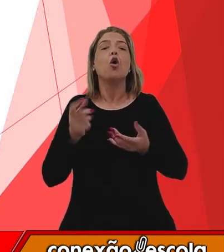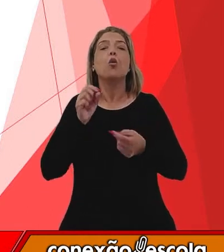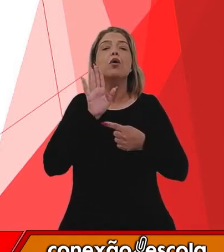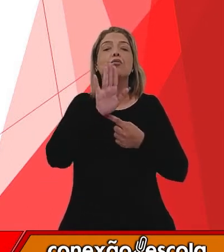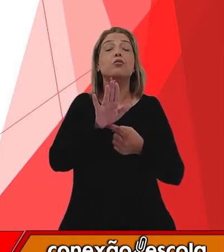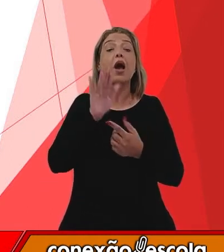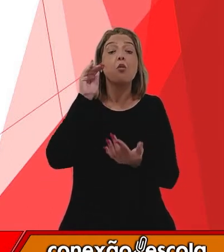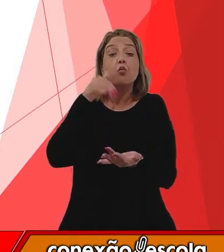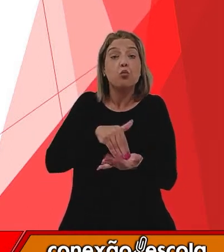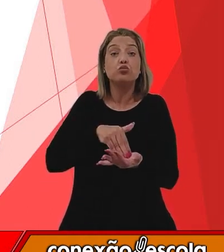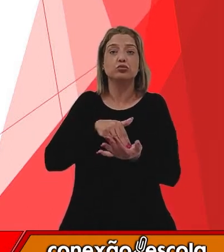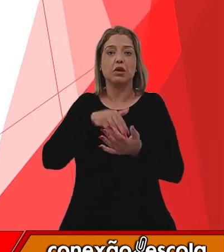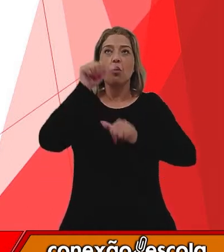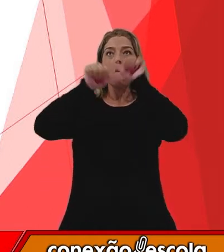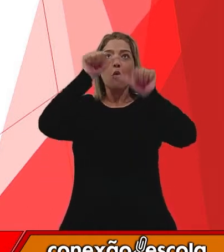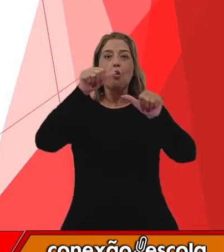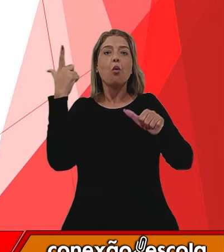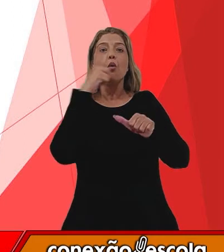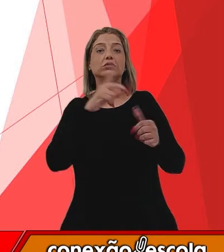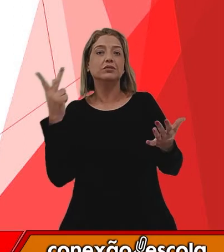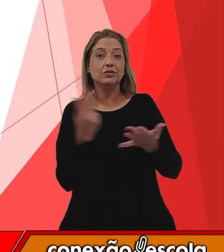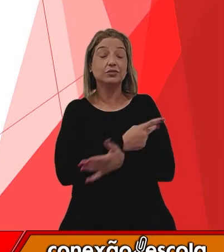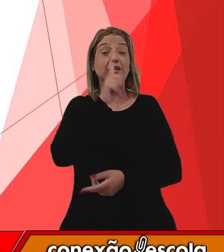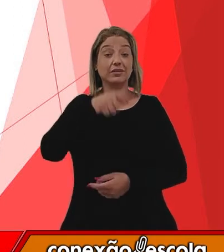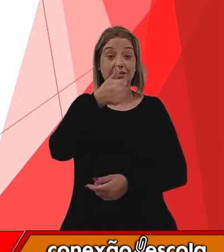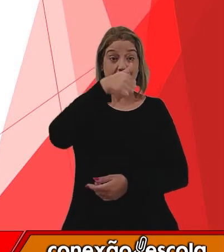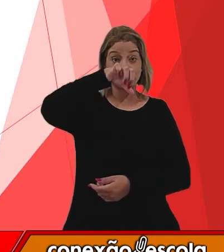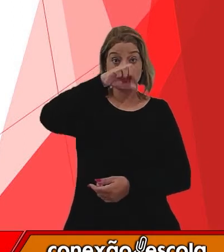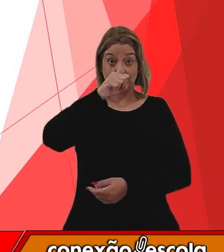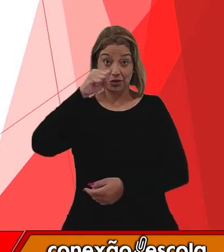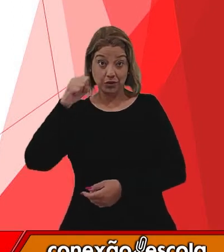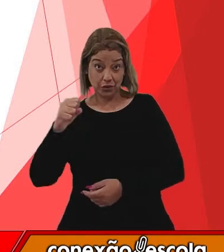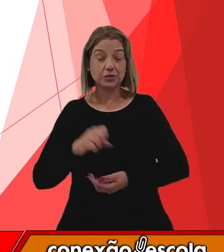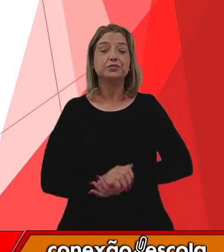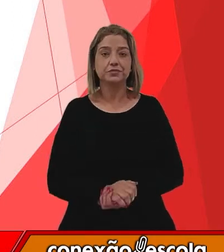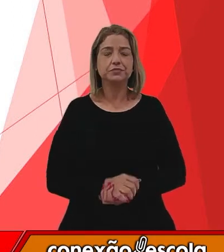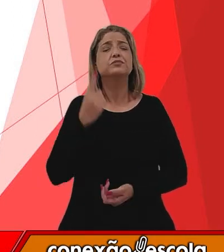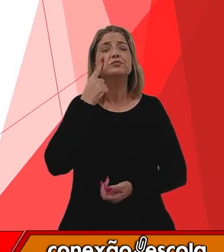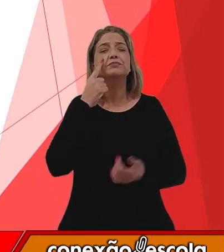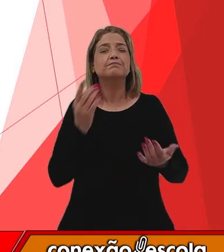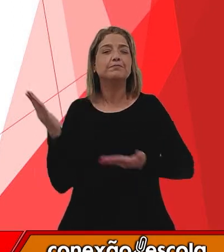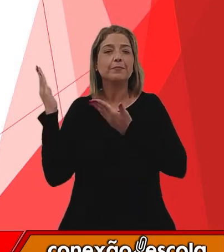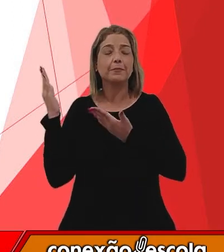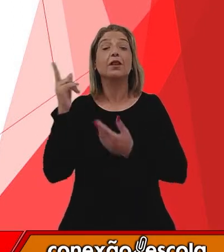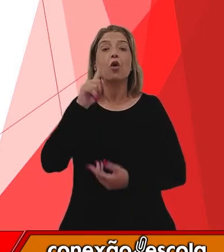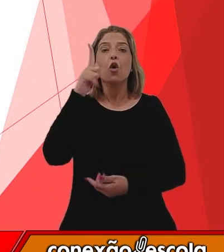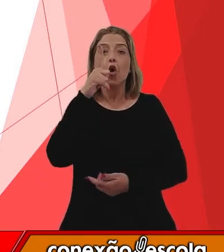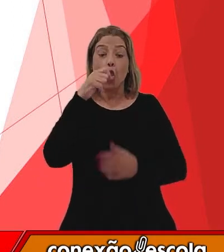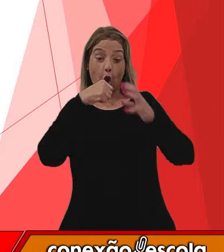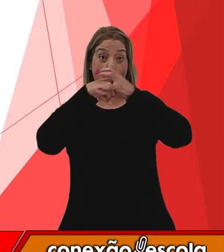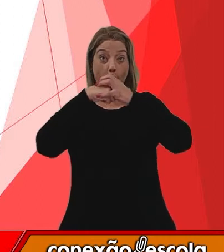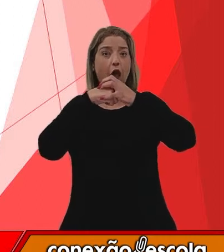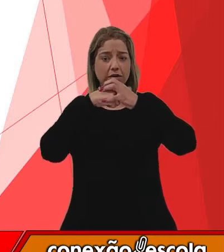mudança territorial que aconteceu em nosso país, que foi no ano de 1988. Observe bem como Goiás era